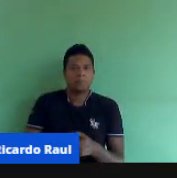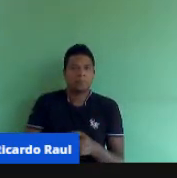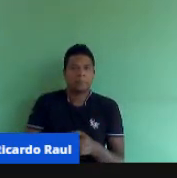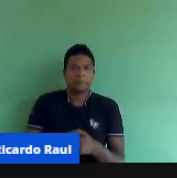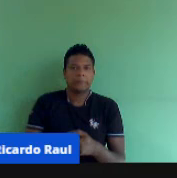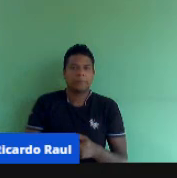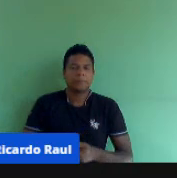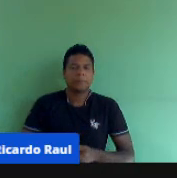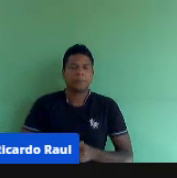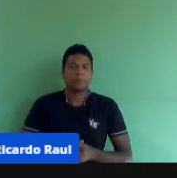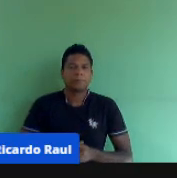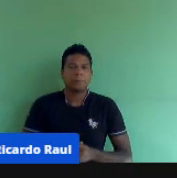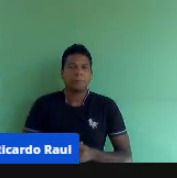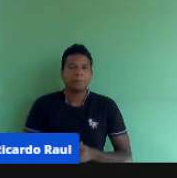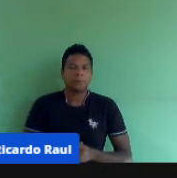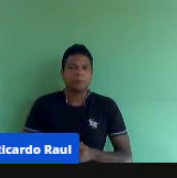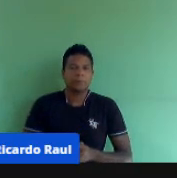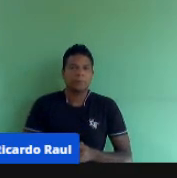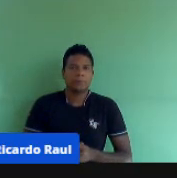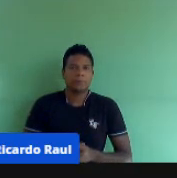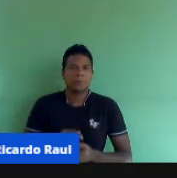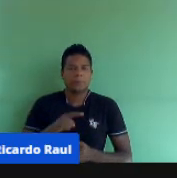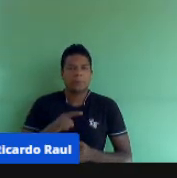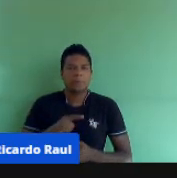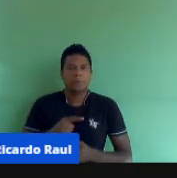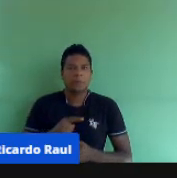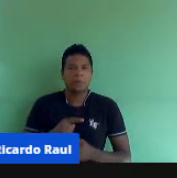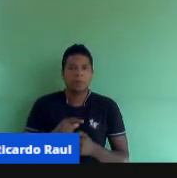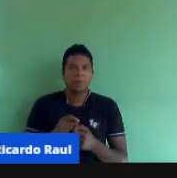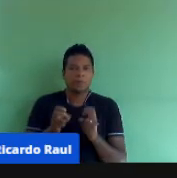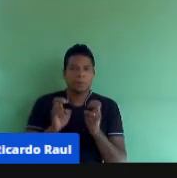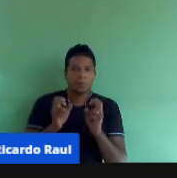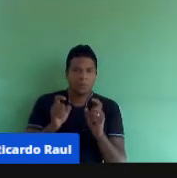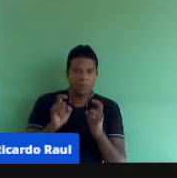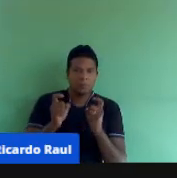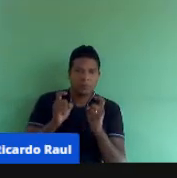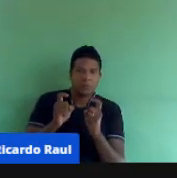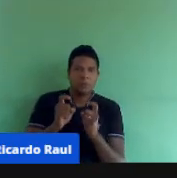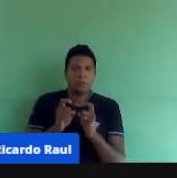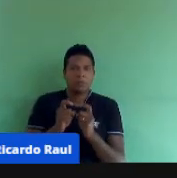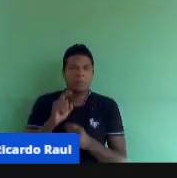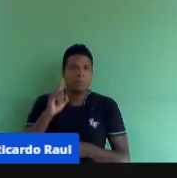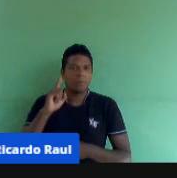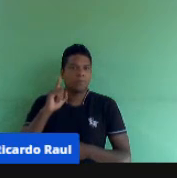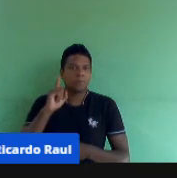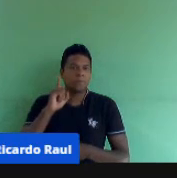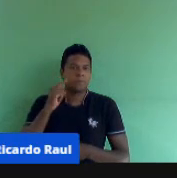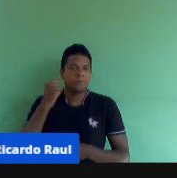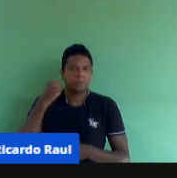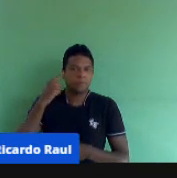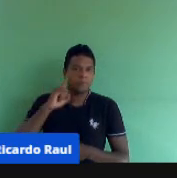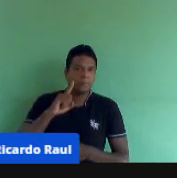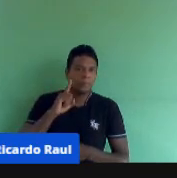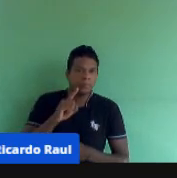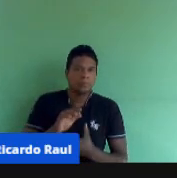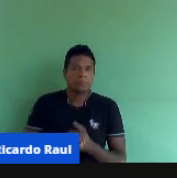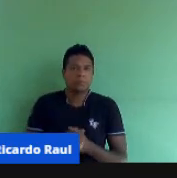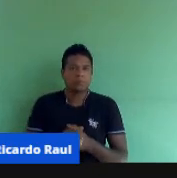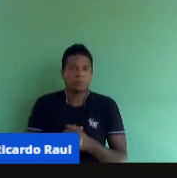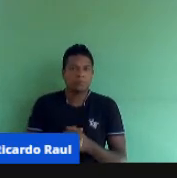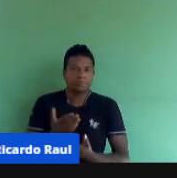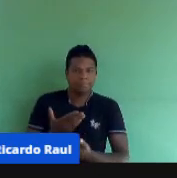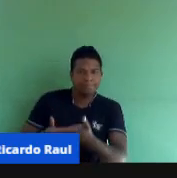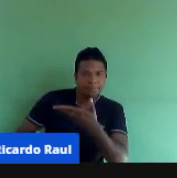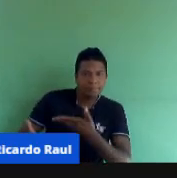né? Teve uma reunião ainda esse ano, né? Lá nos Estados Unidos, vocês já sabem disso. Então, relacionada exatamente